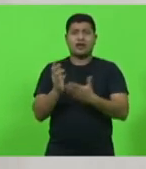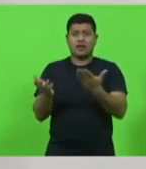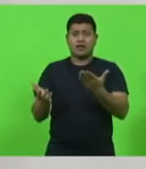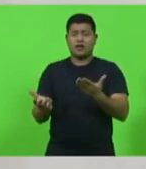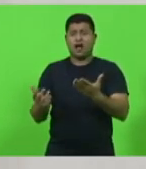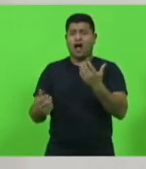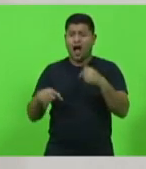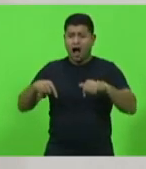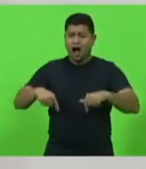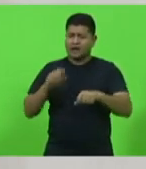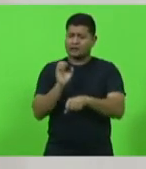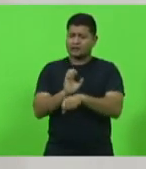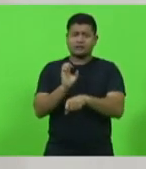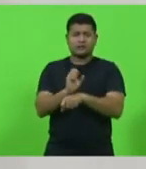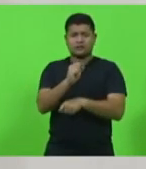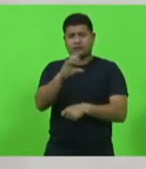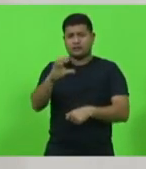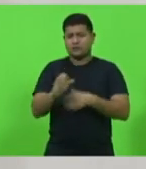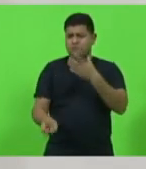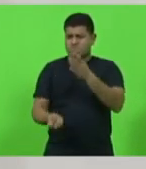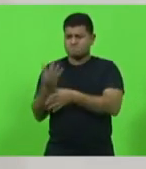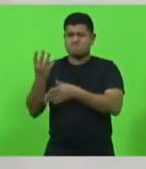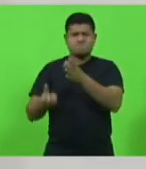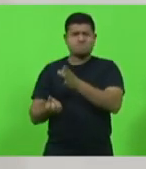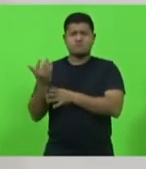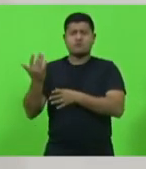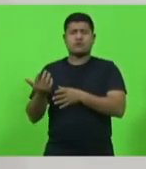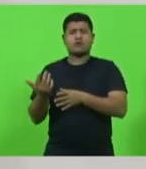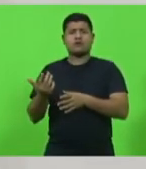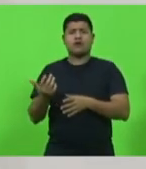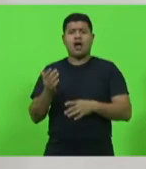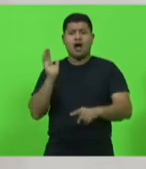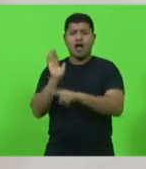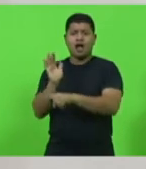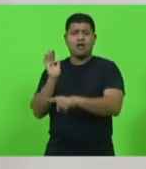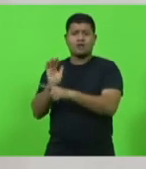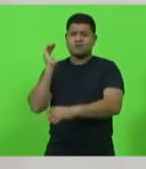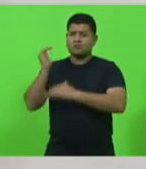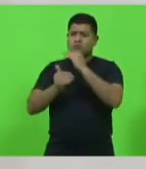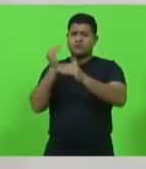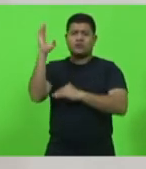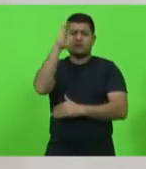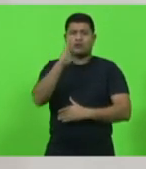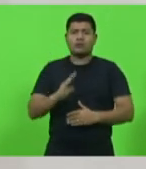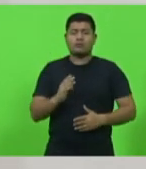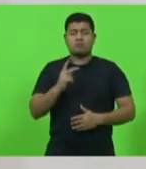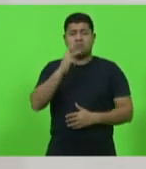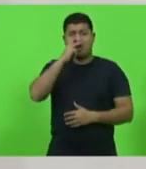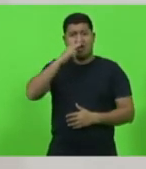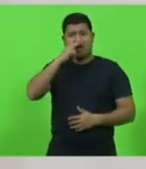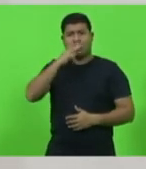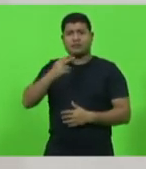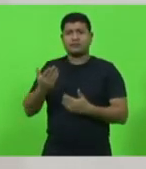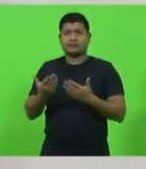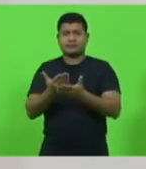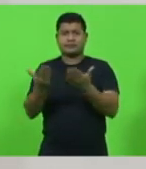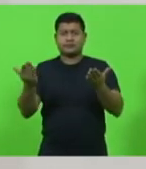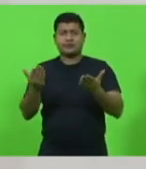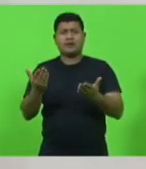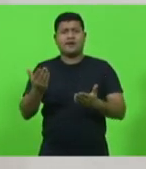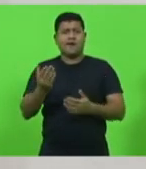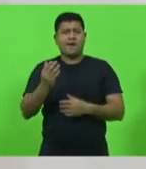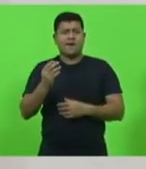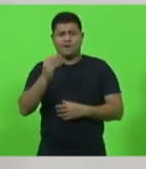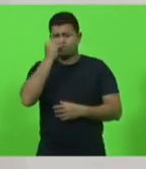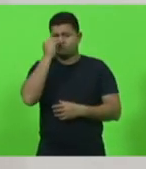tem, com o que representa para o país, o descaso que estão as rodovias